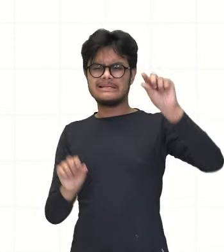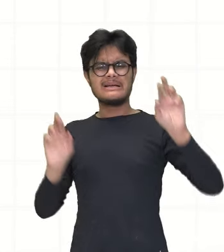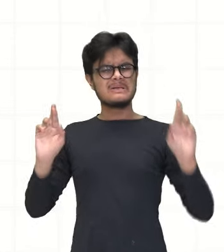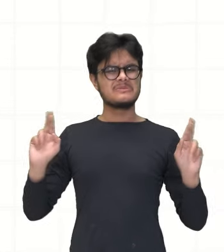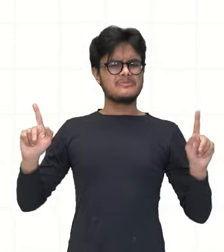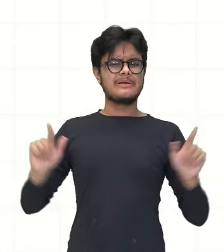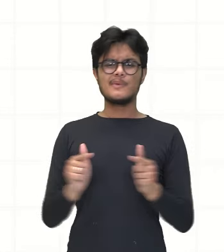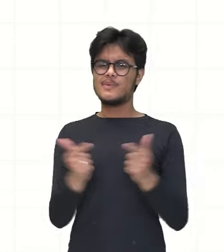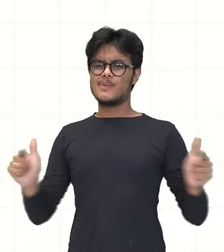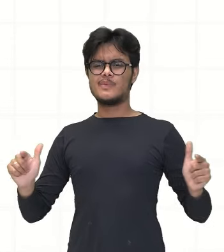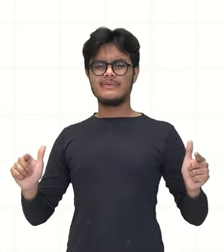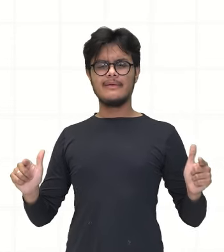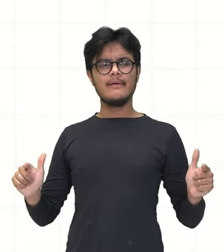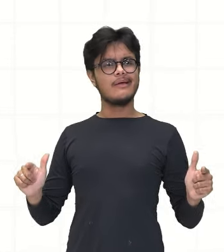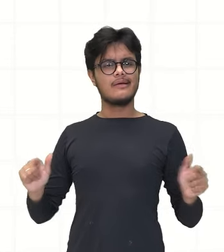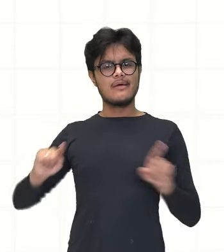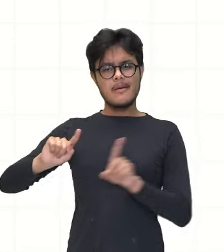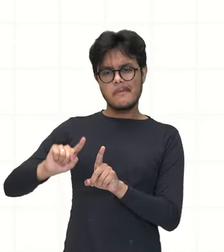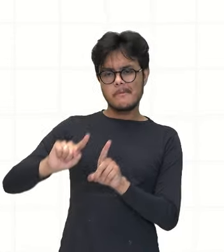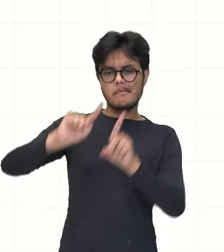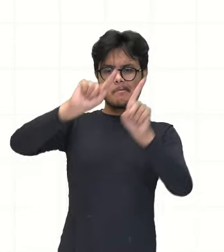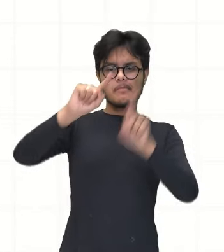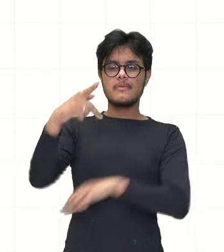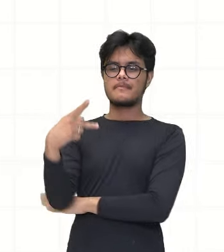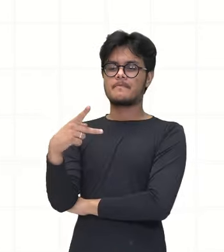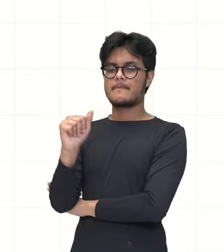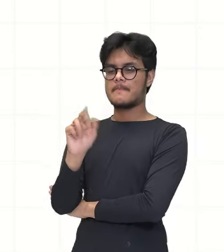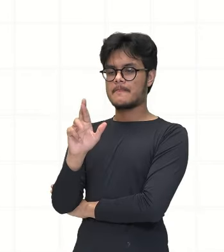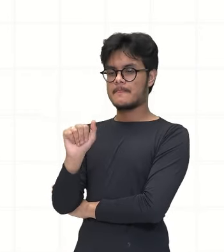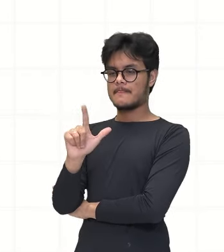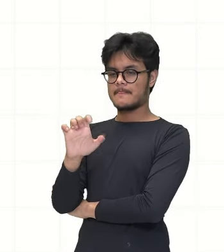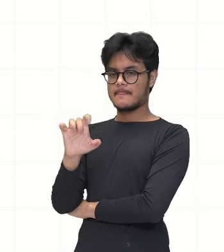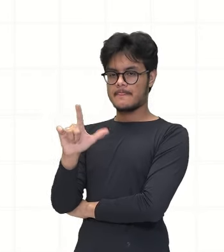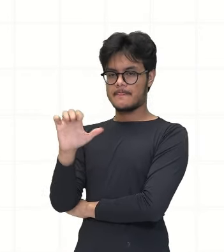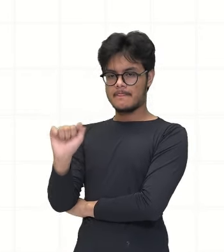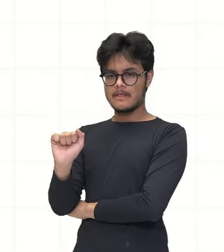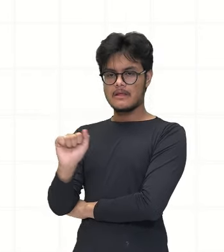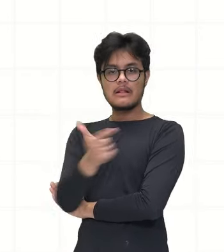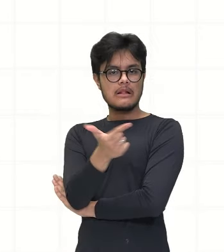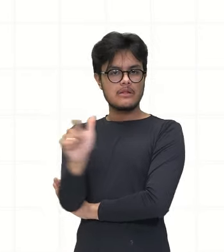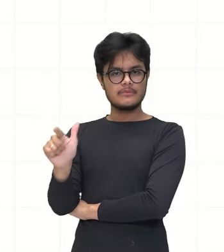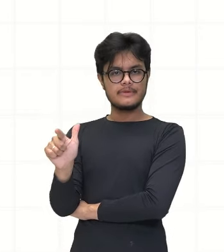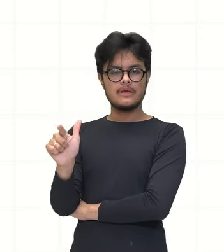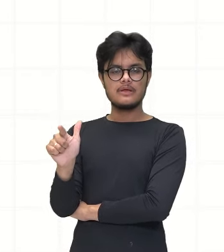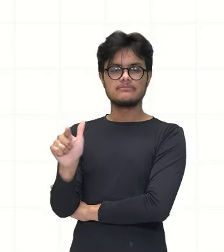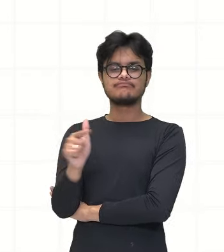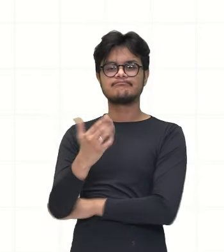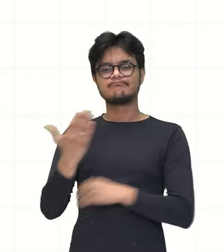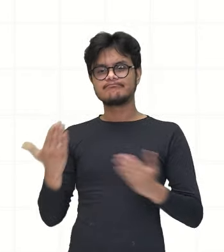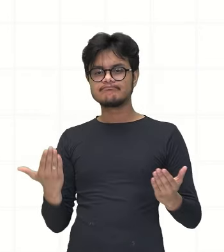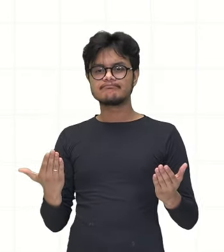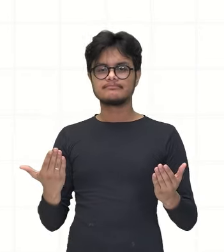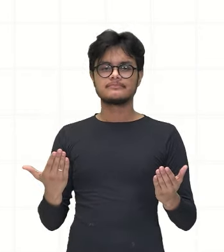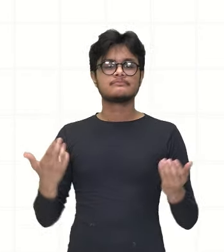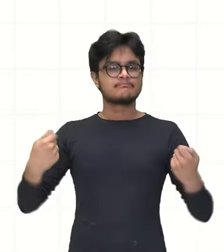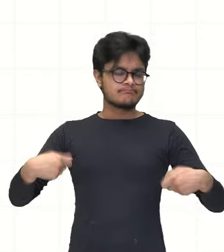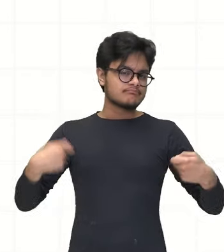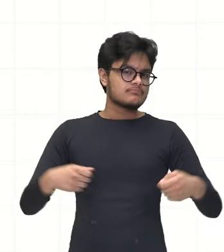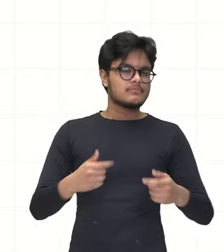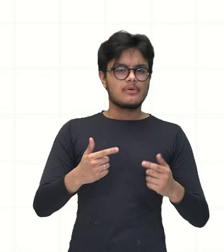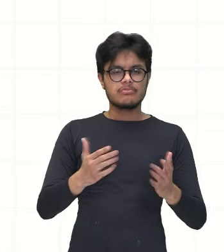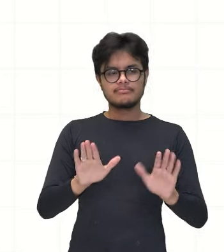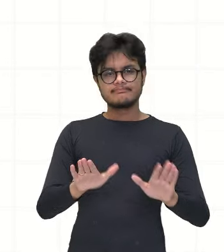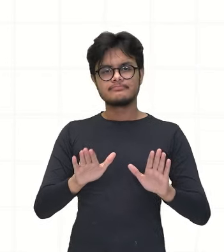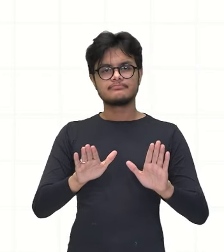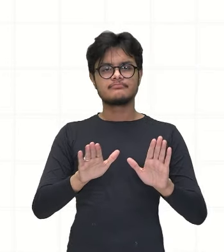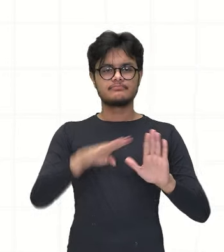não é segmento de reta que não é paralelo a nenhum dos eixos, você vai seguir pode seguir alguns